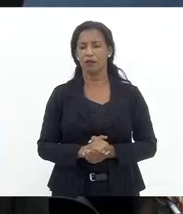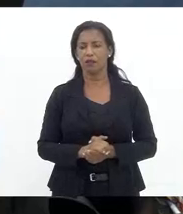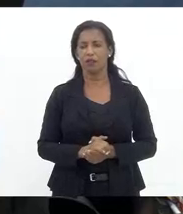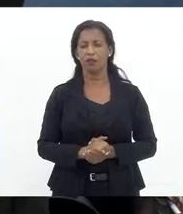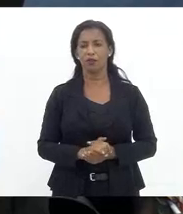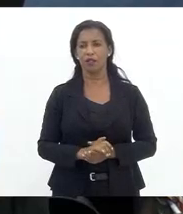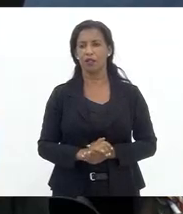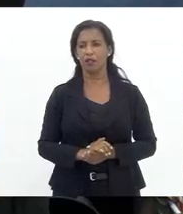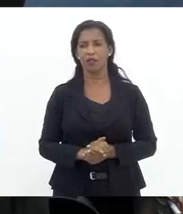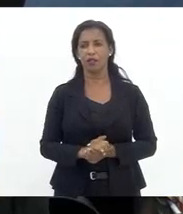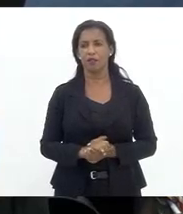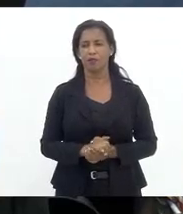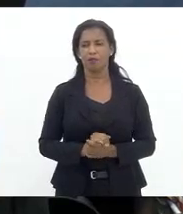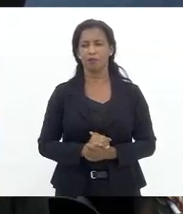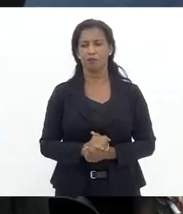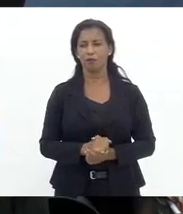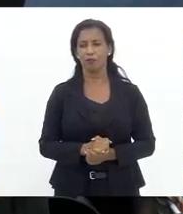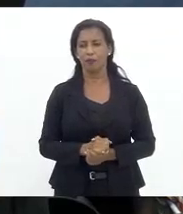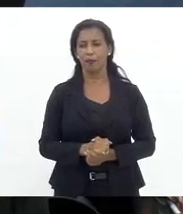Deputada Rosane Félix.